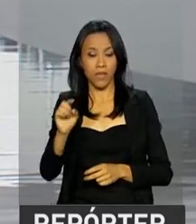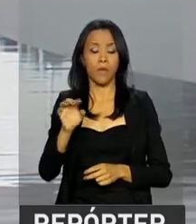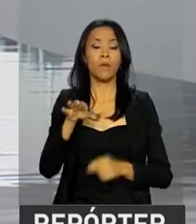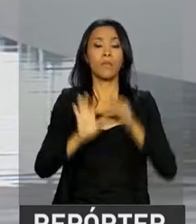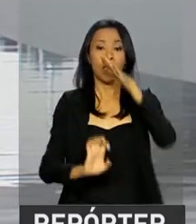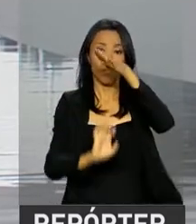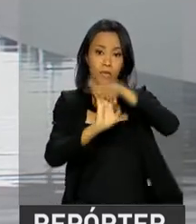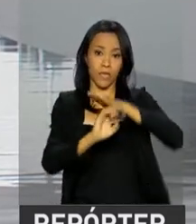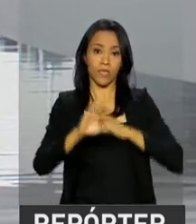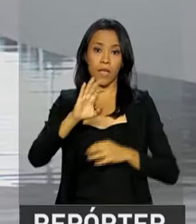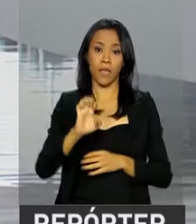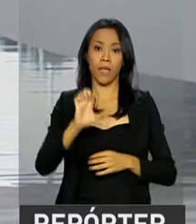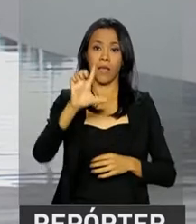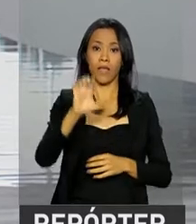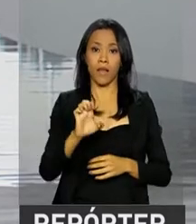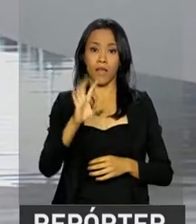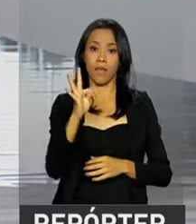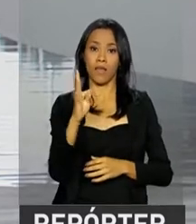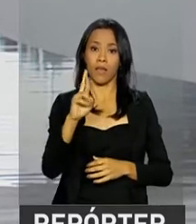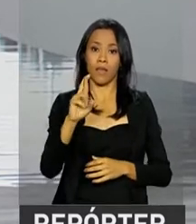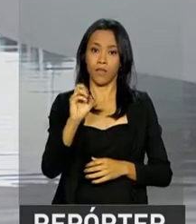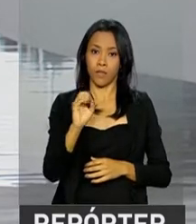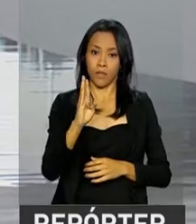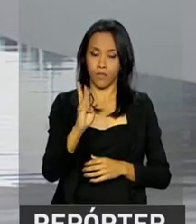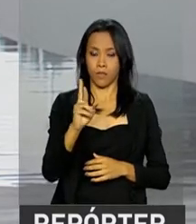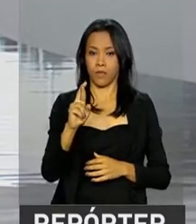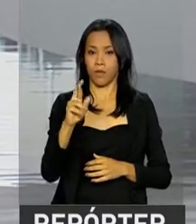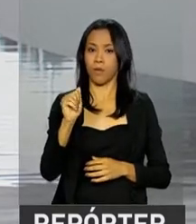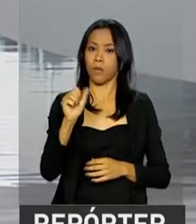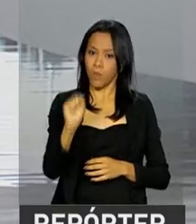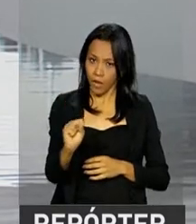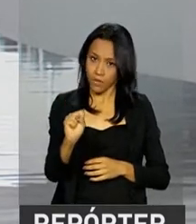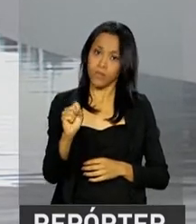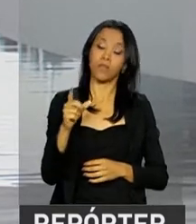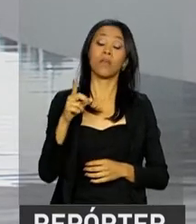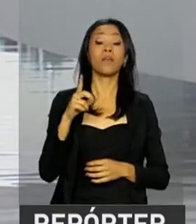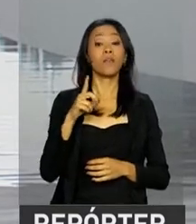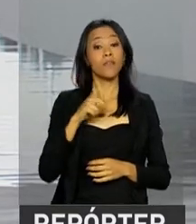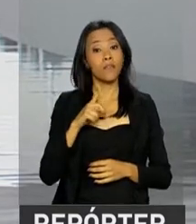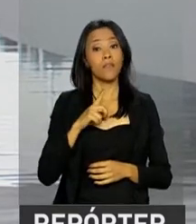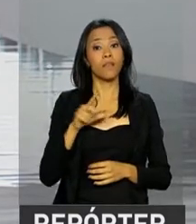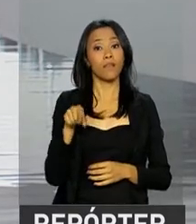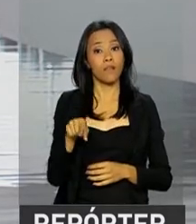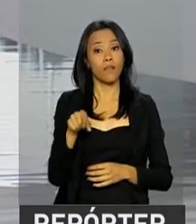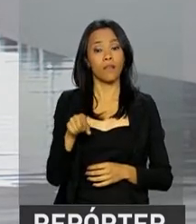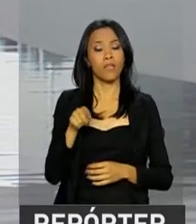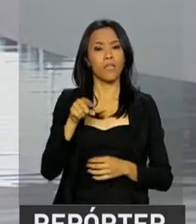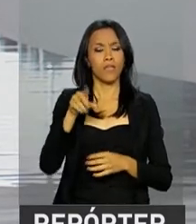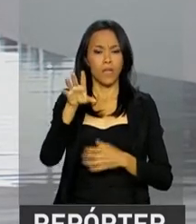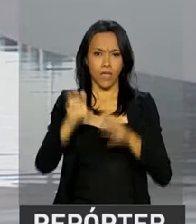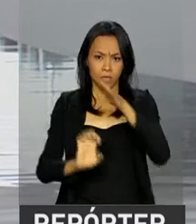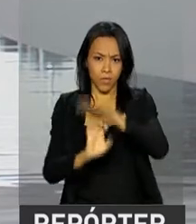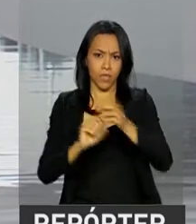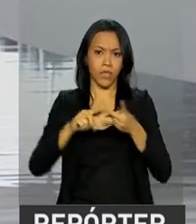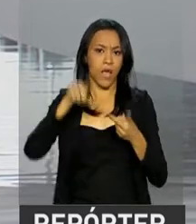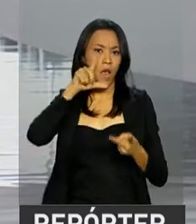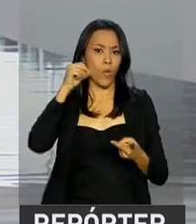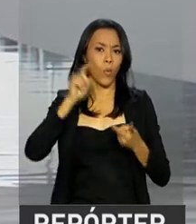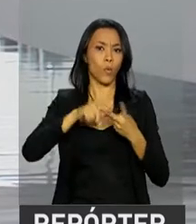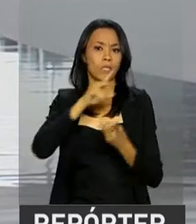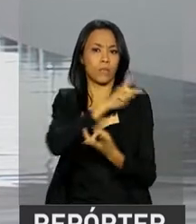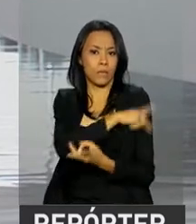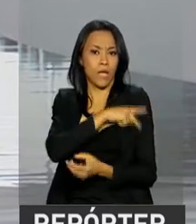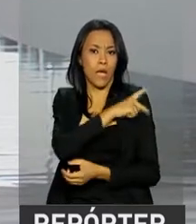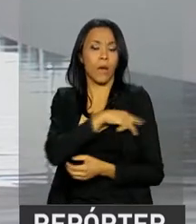no primeiro trimestre do ano que vem e envolve as concessionárias que operam nos estados de Alagoas,